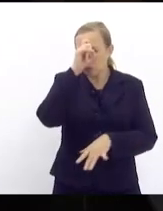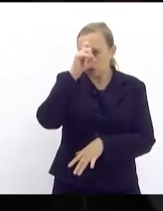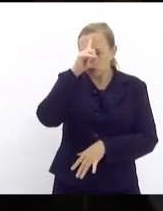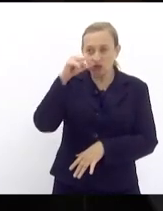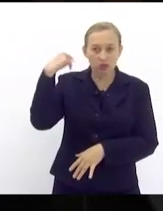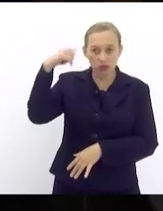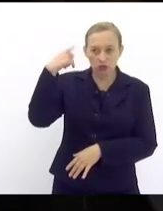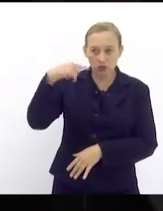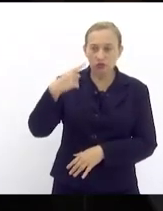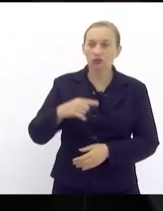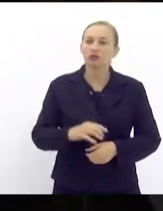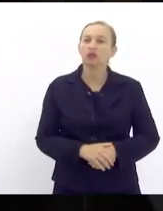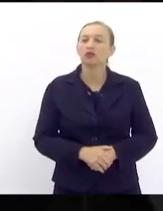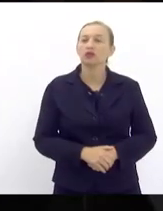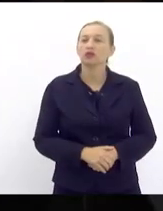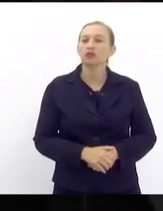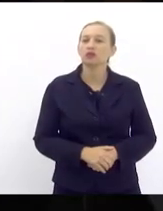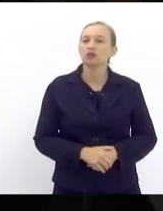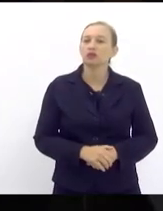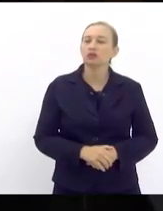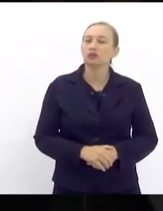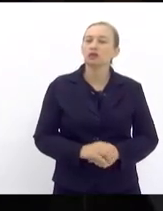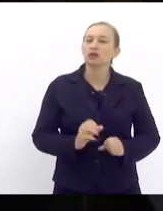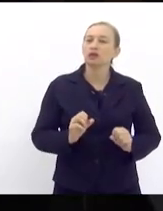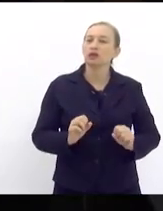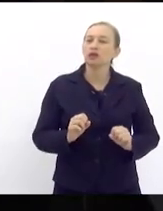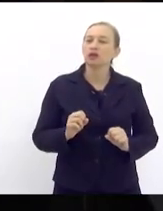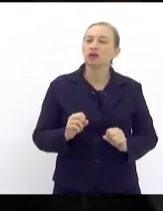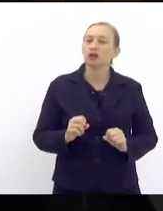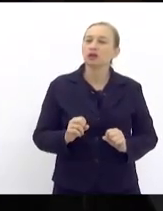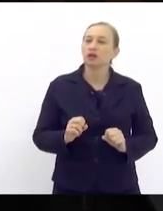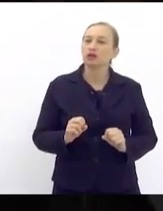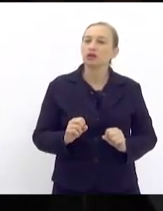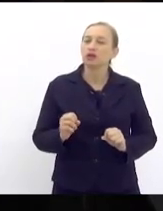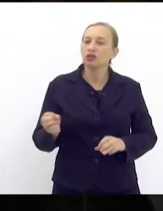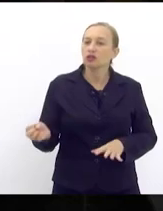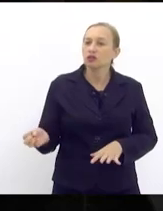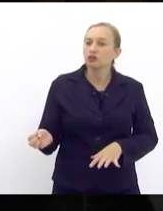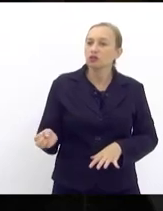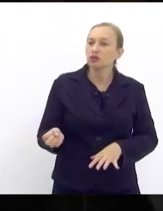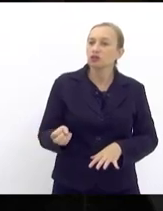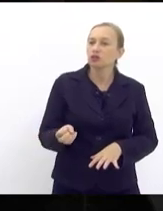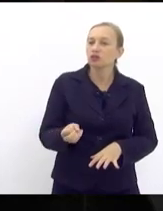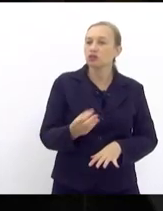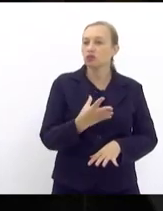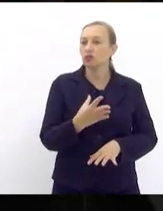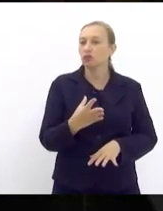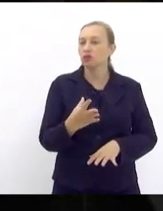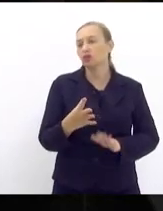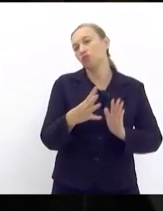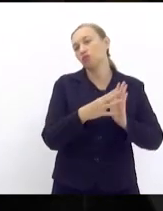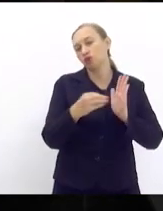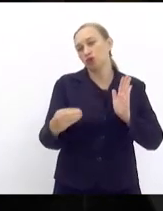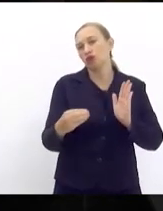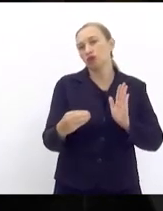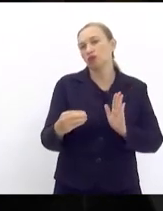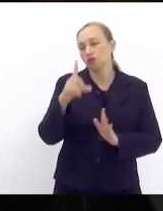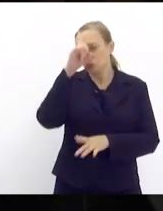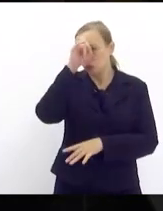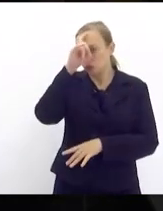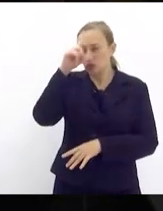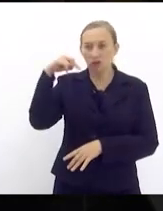as ações que acabam fortalecendo as novas roupagens do manicômio em detrimento